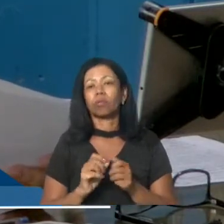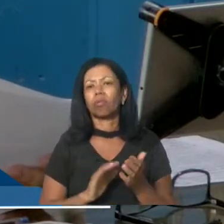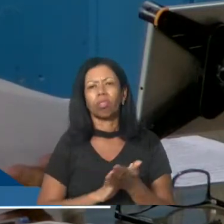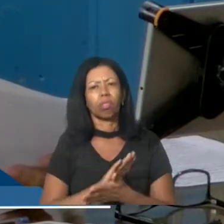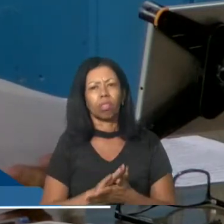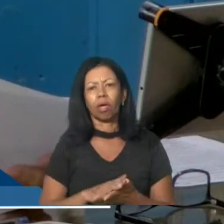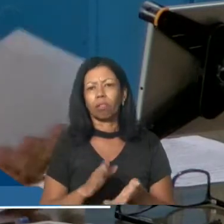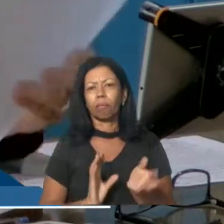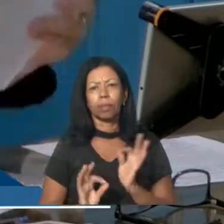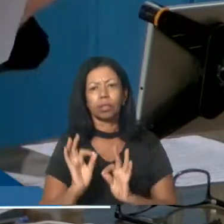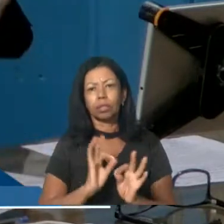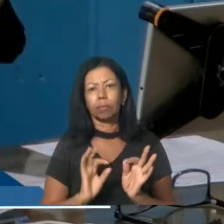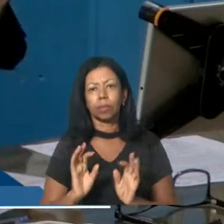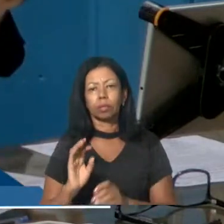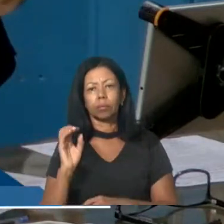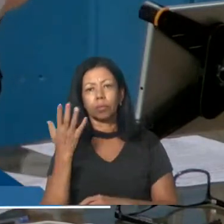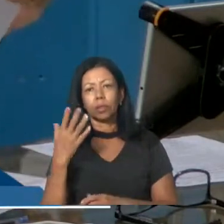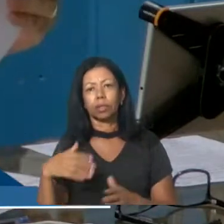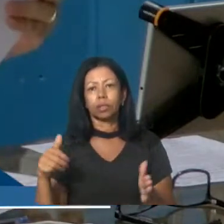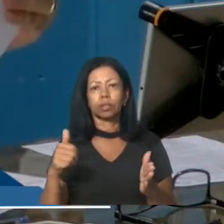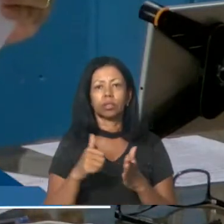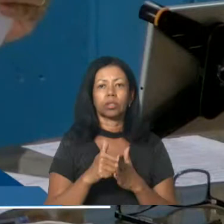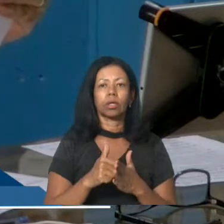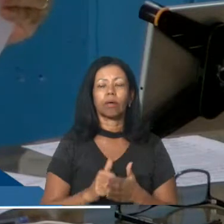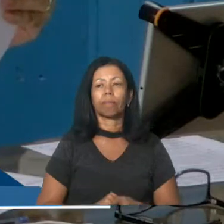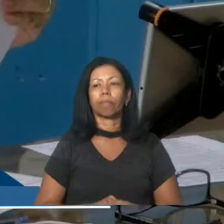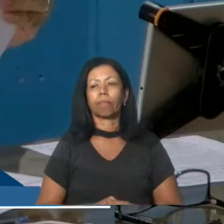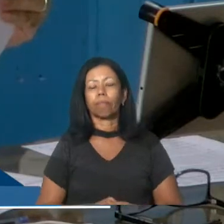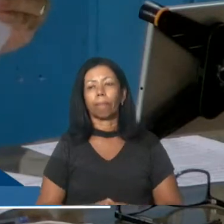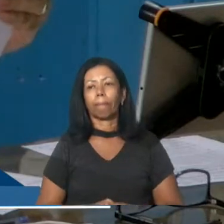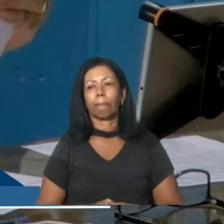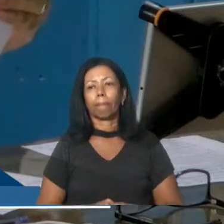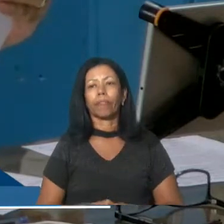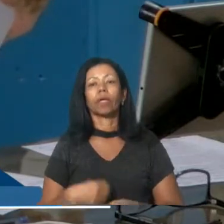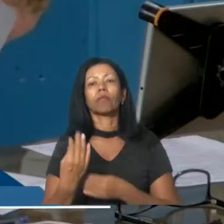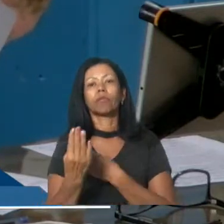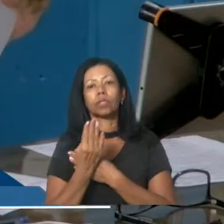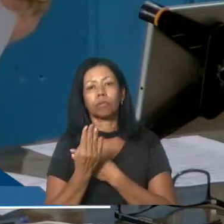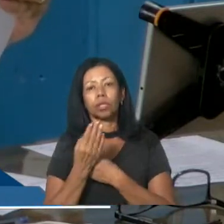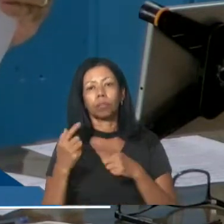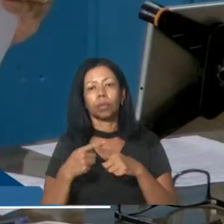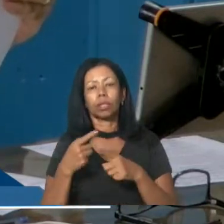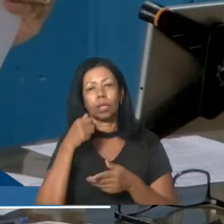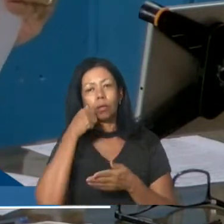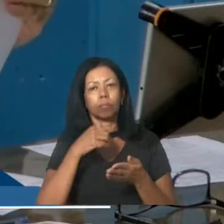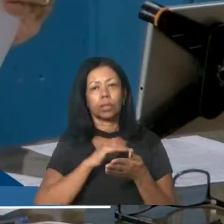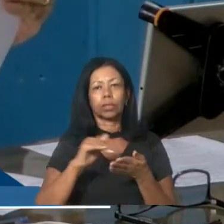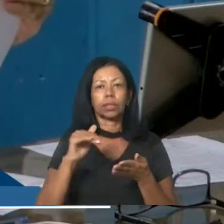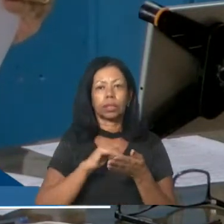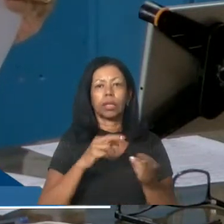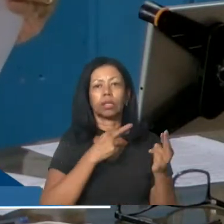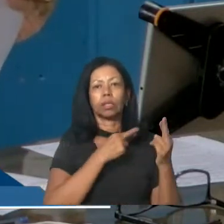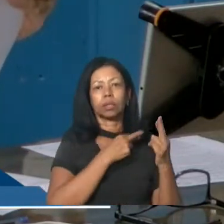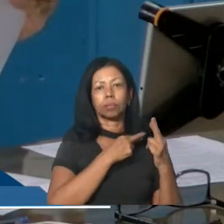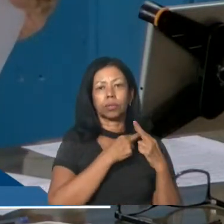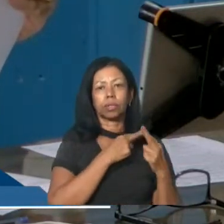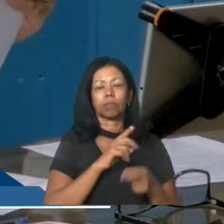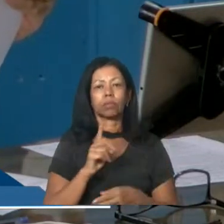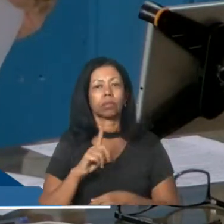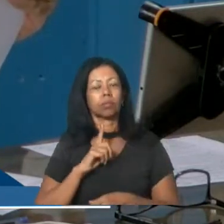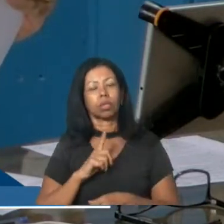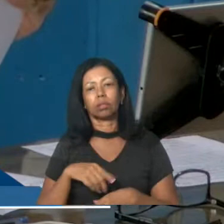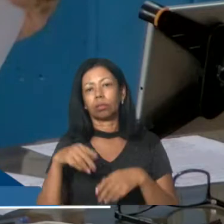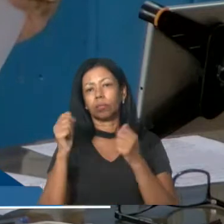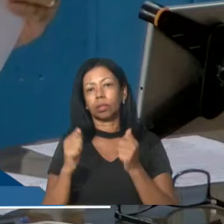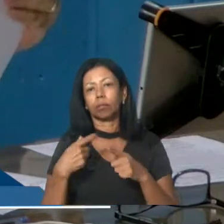ia chegar. E aí eu fiz, e olha, eu vou defender, porque nós temos uma secretária competente. Ela só não tem autonomia, porque